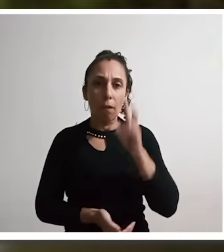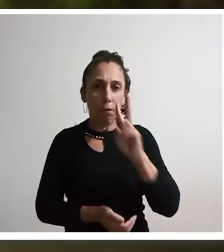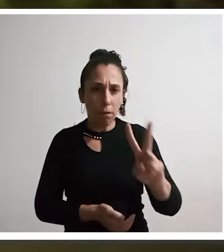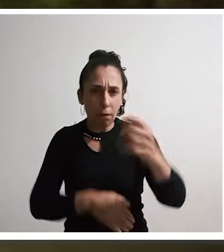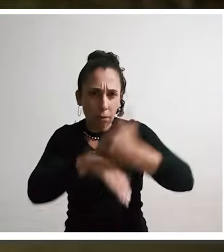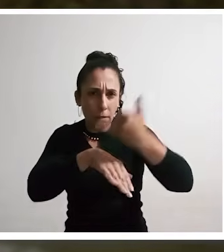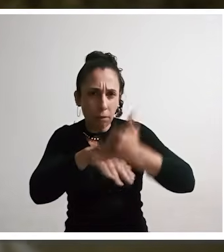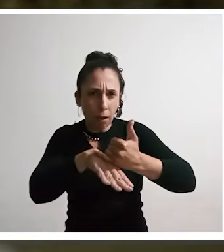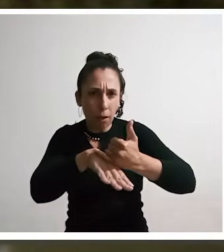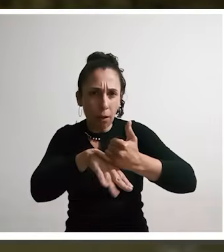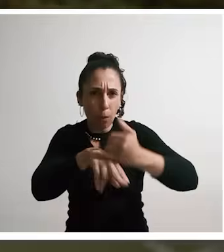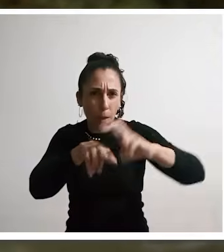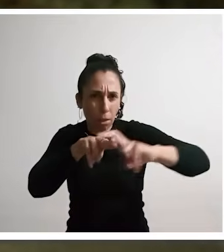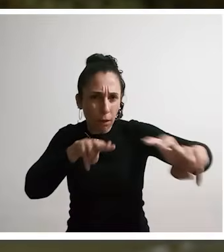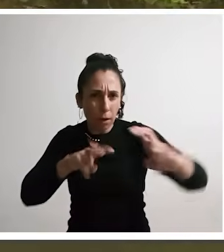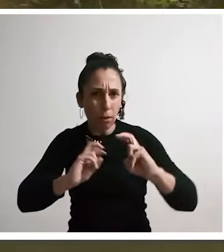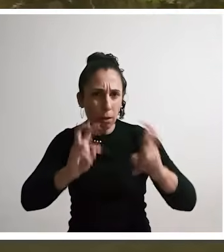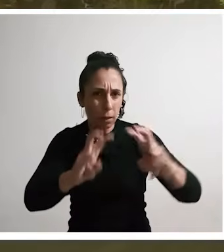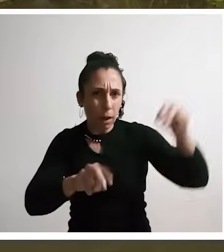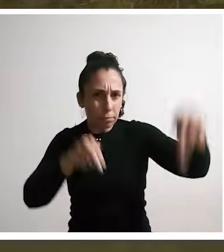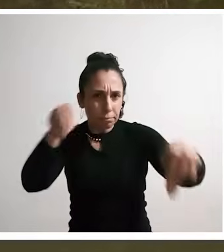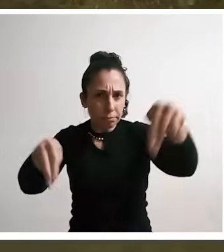trilho de trem aqui enfincado, olha.